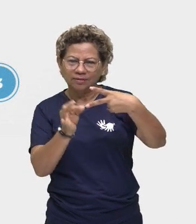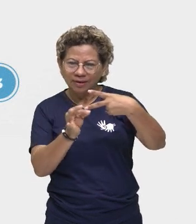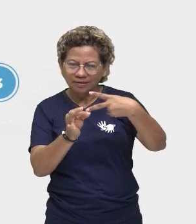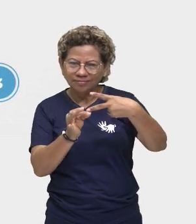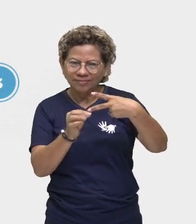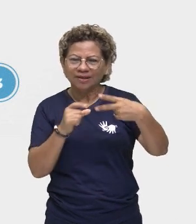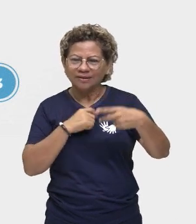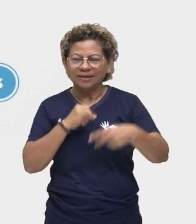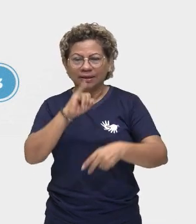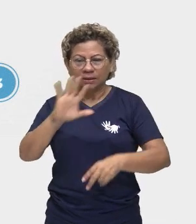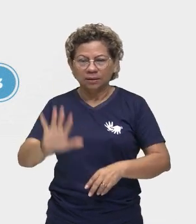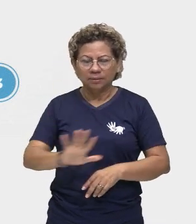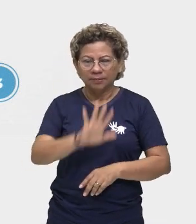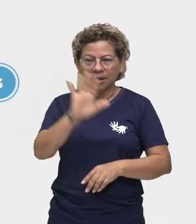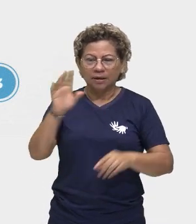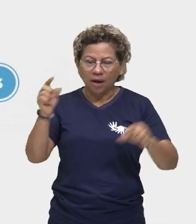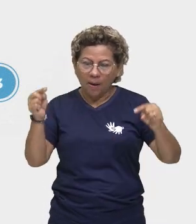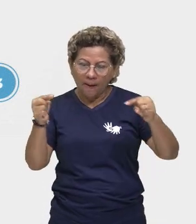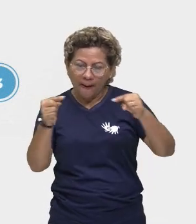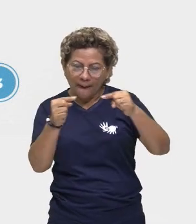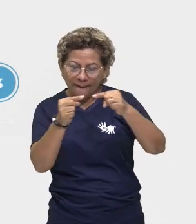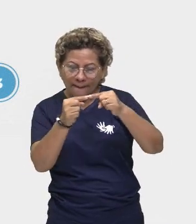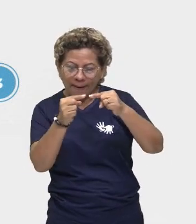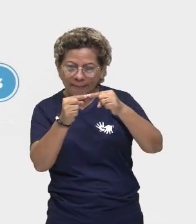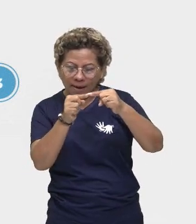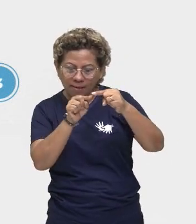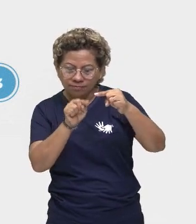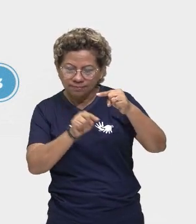por segmentos que não se cruzam.